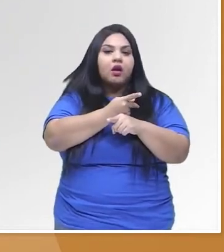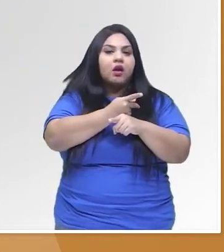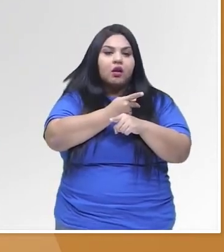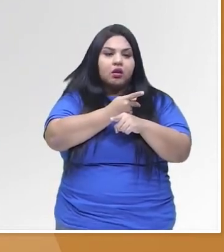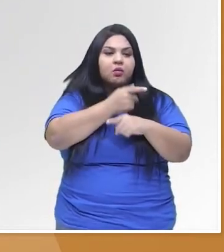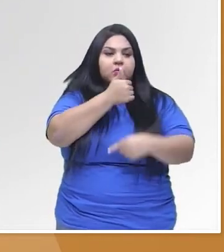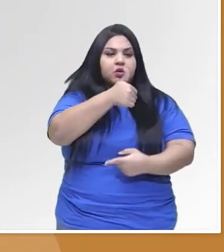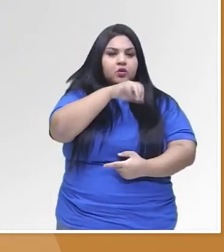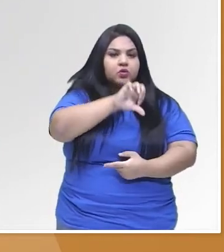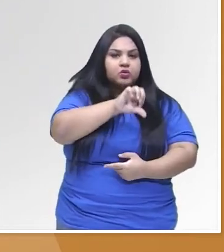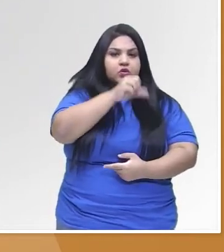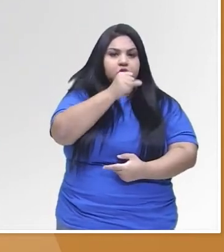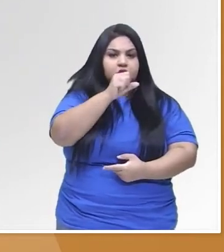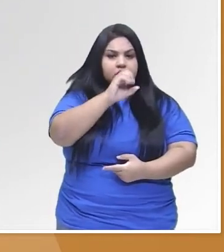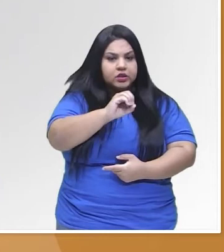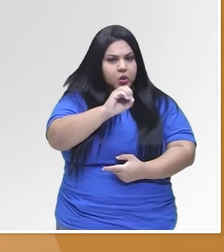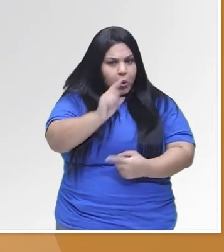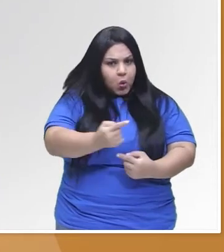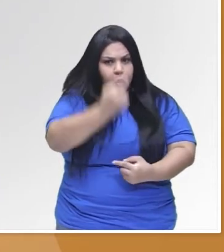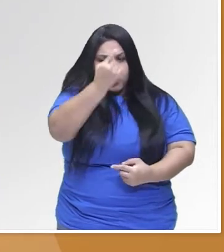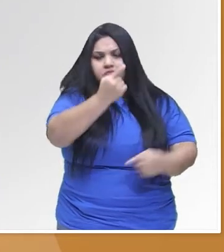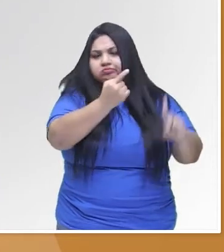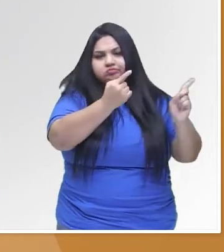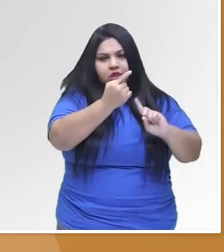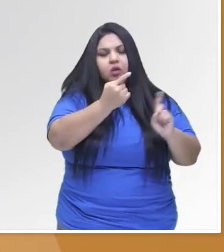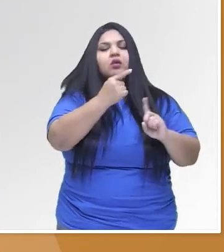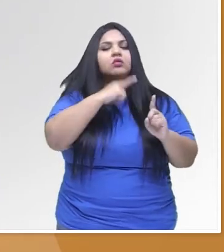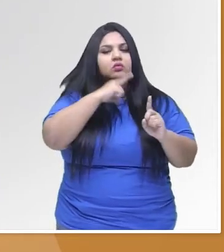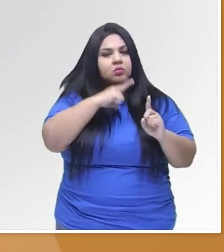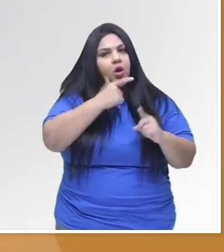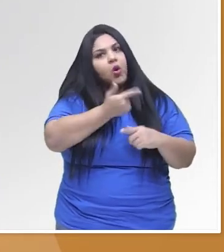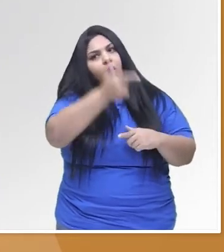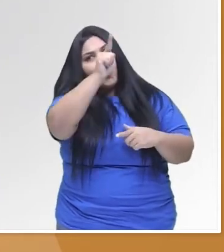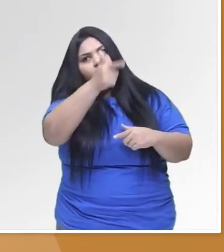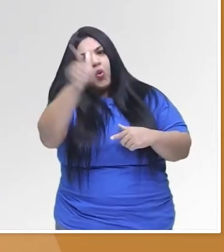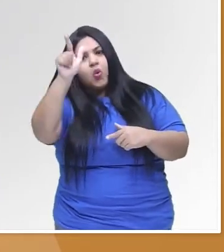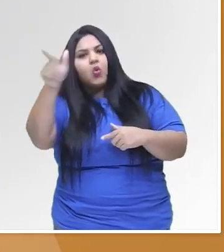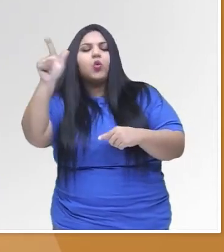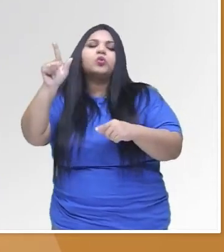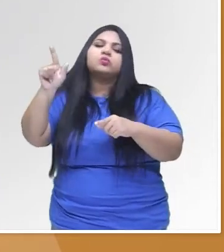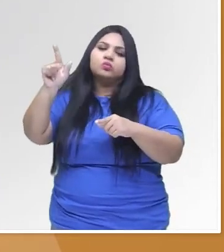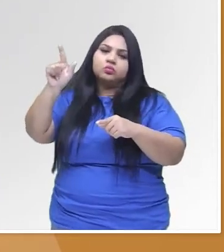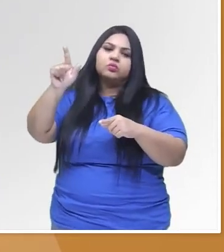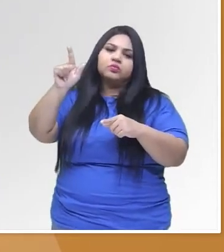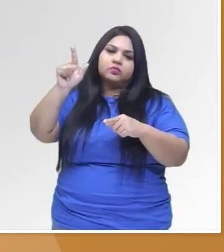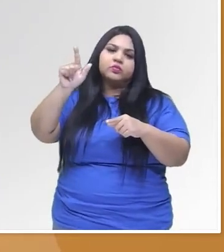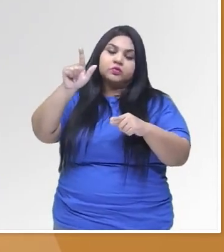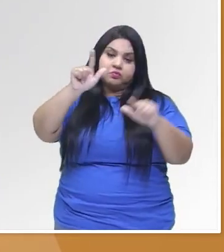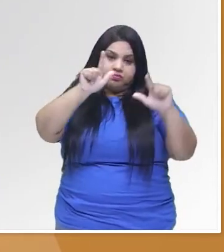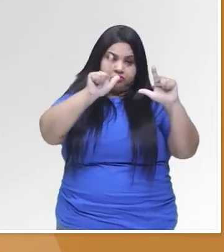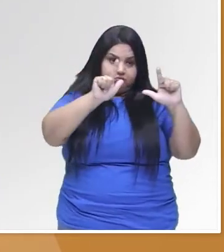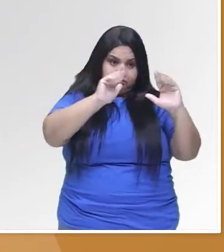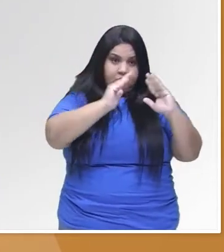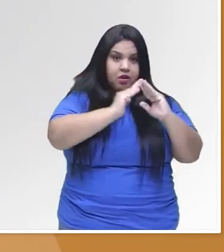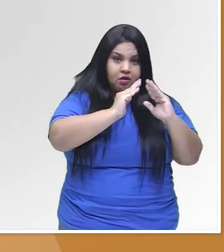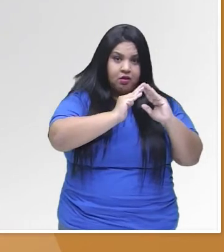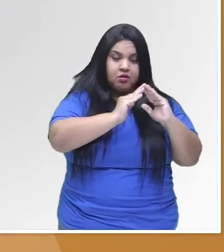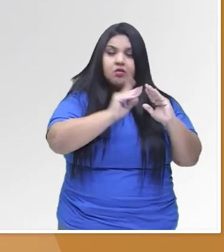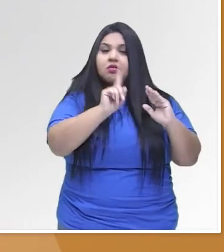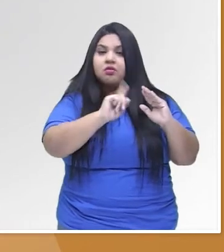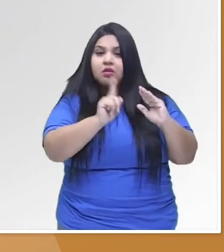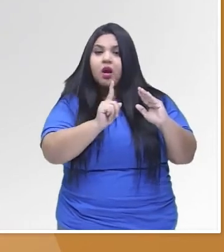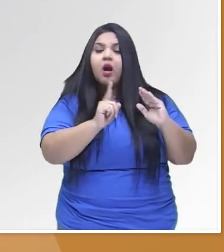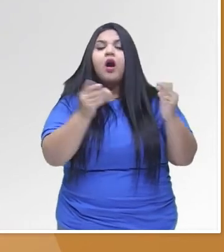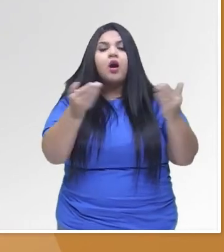como único a produzir eletrodomésticos e produtos para o lar, para casa. Não. Agora você vai